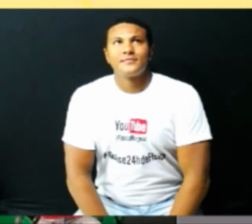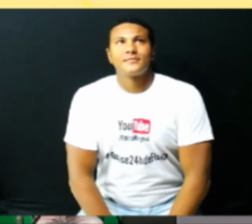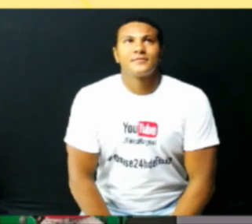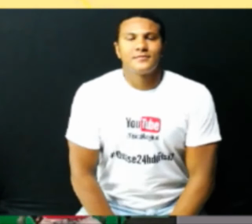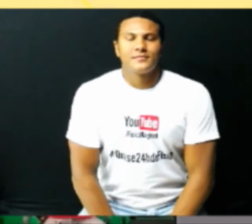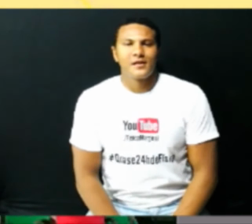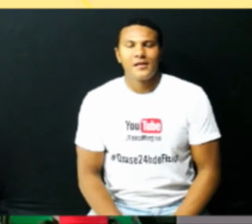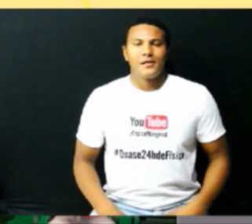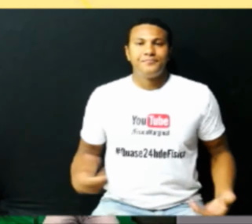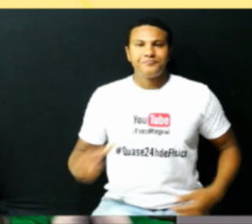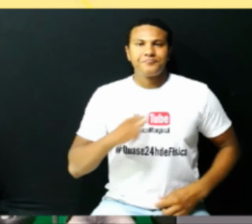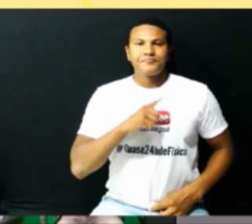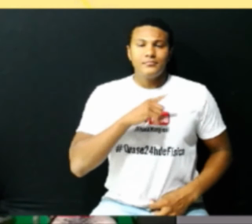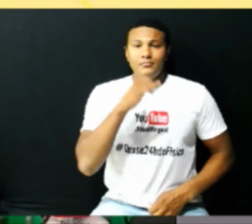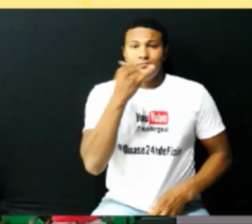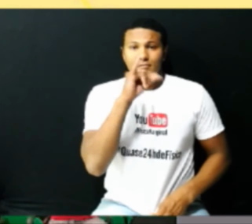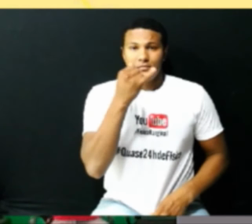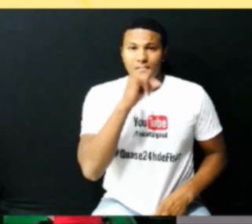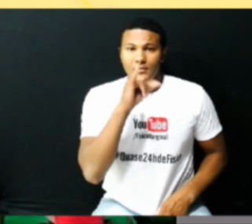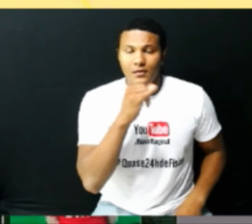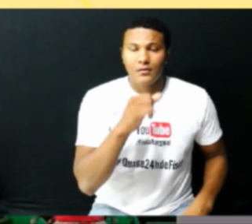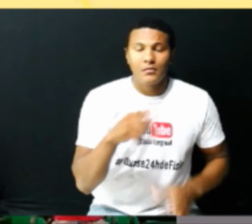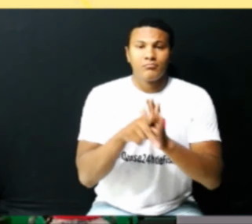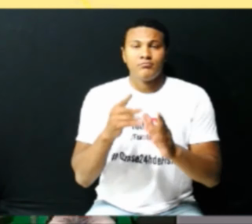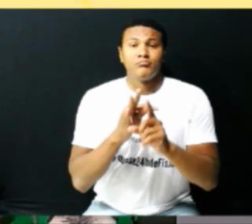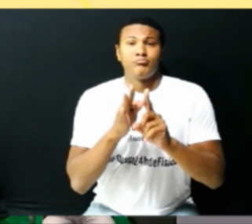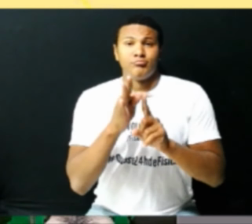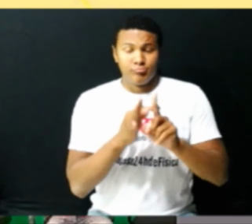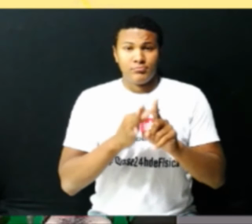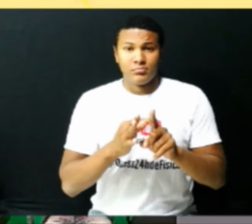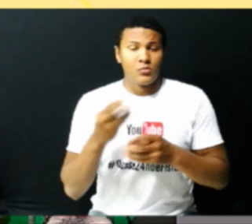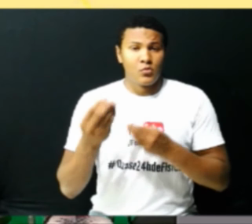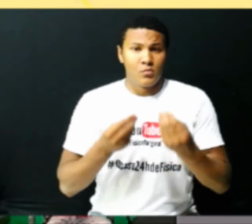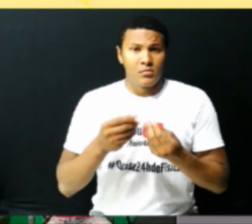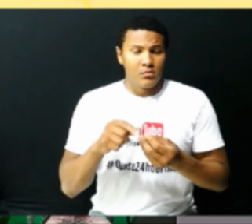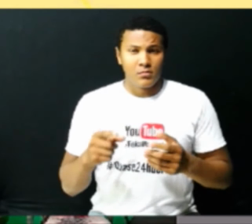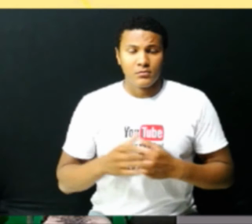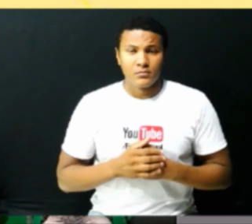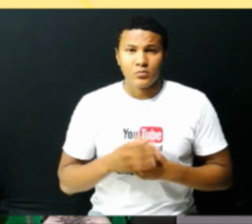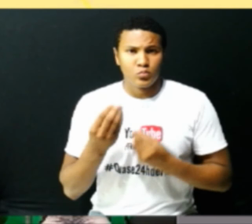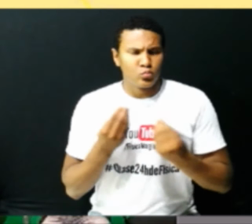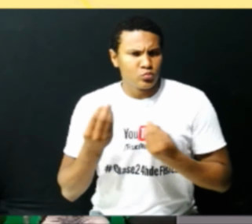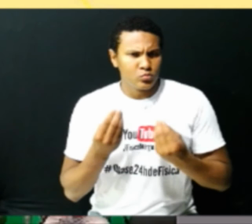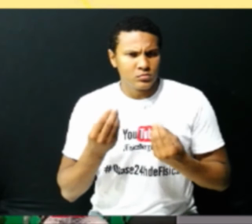é você tirar essa parte aqui de baixo que está usando combustível fóssil e você passa a